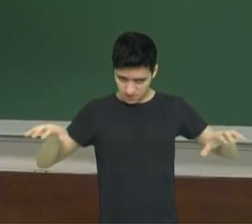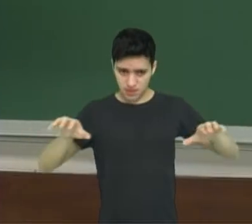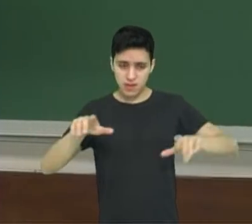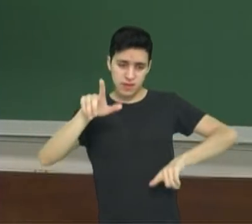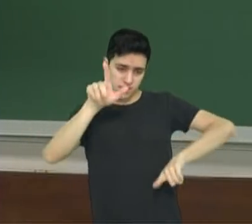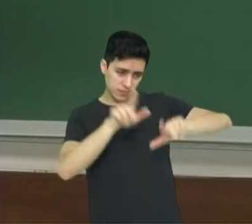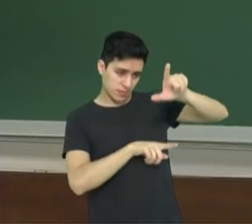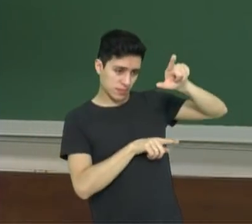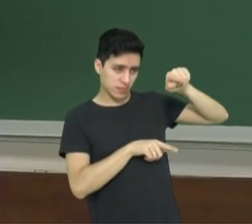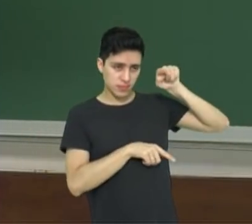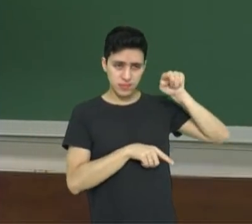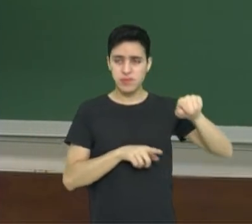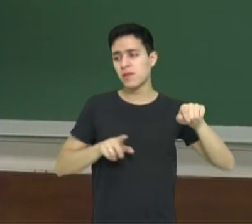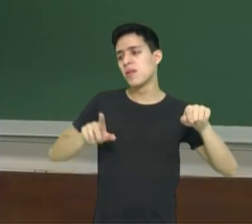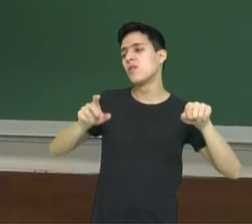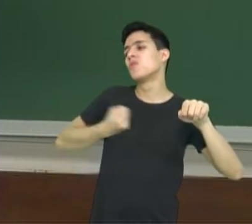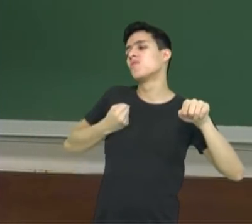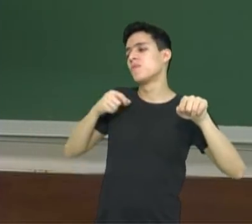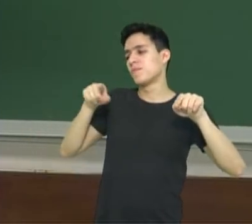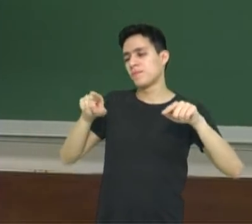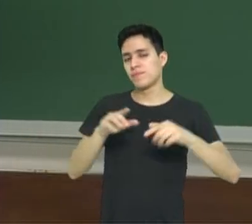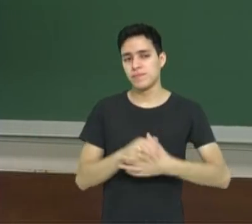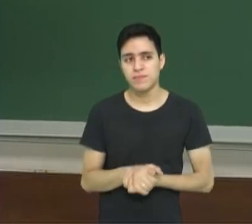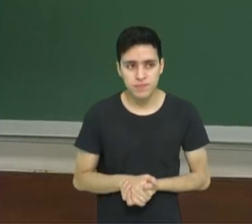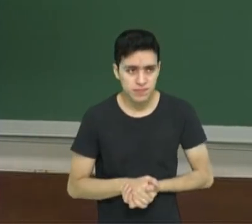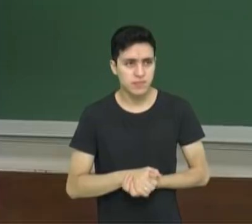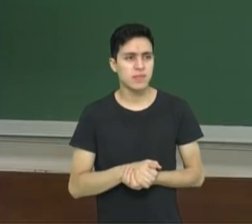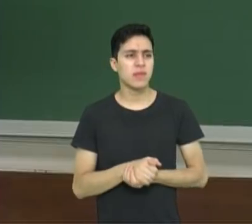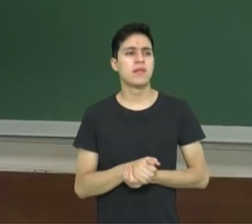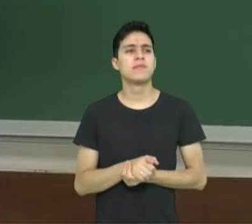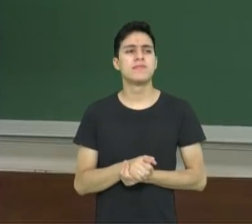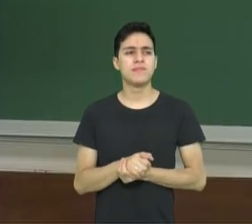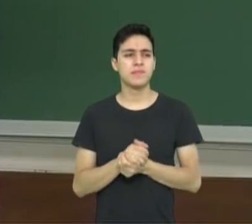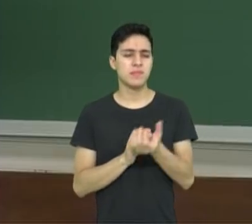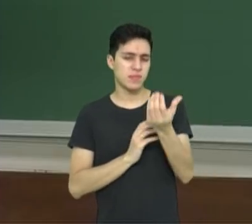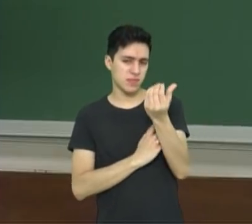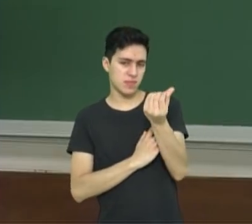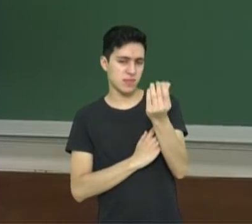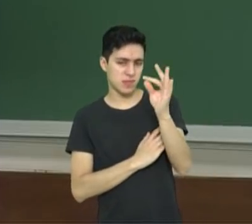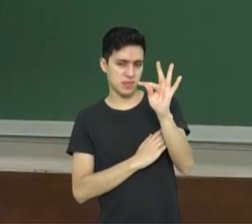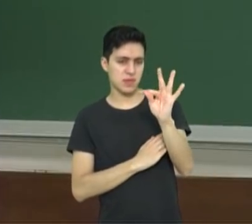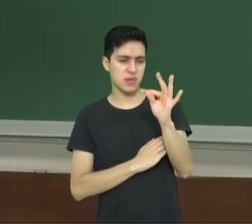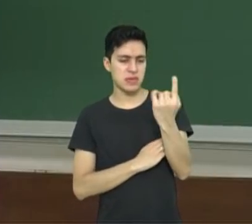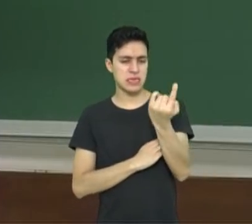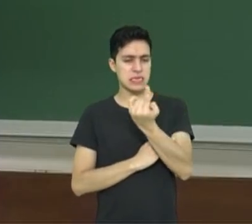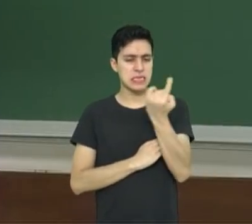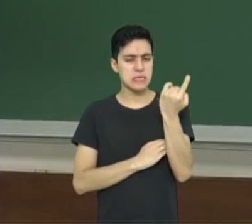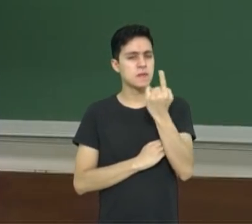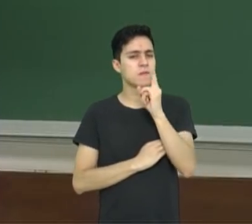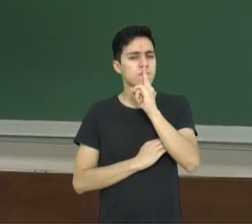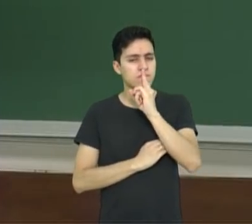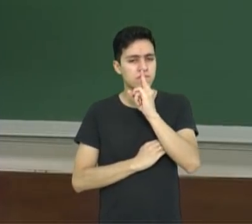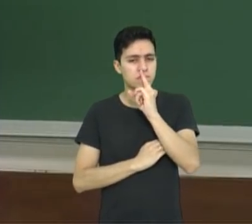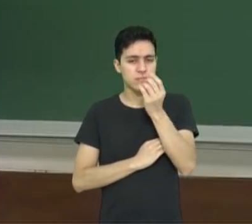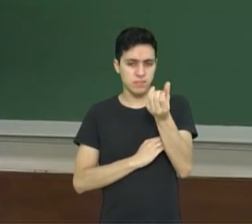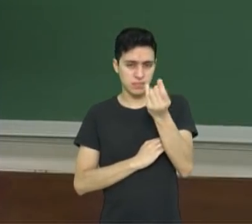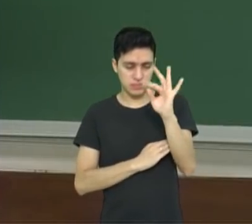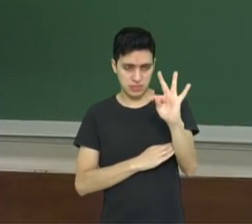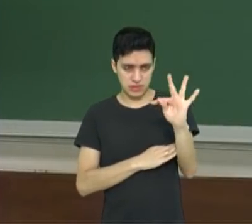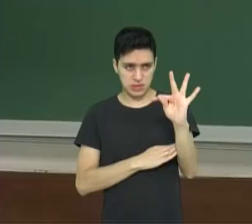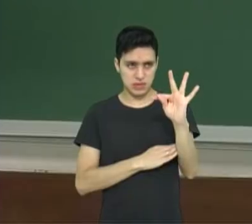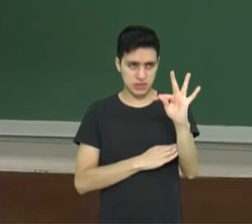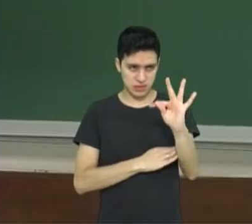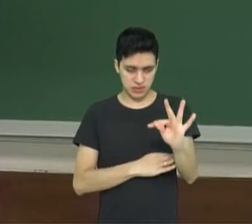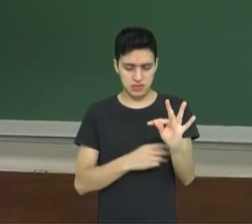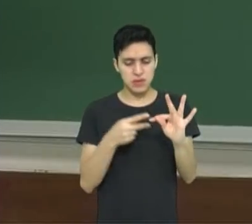lado, número para o outro lado. Então, esse 6T vai ficar sozinho desse lado.